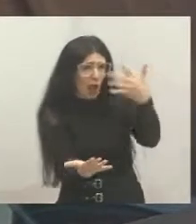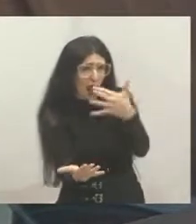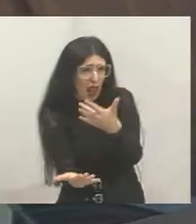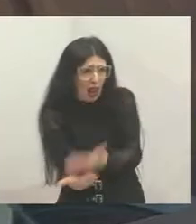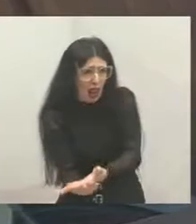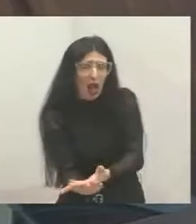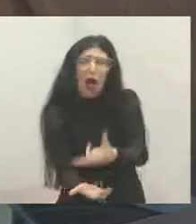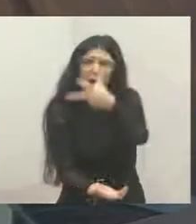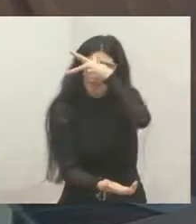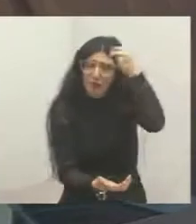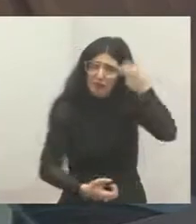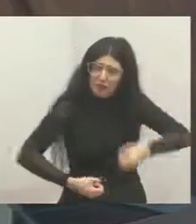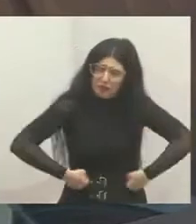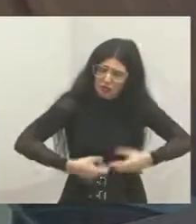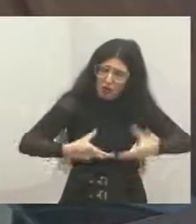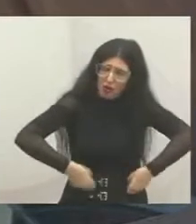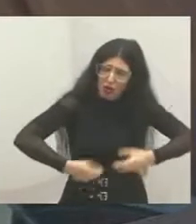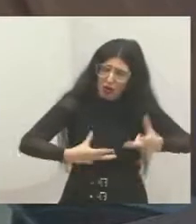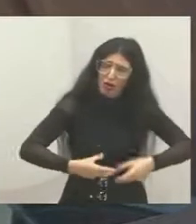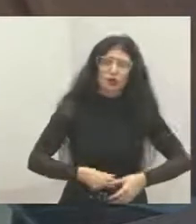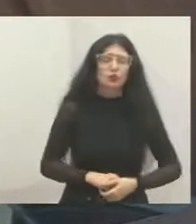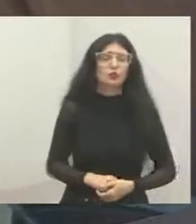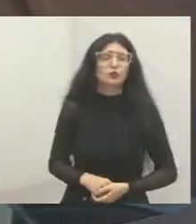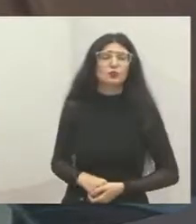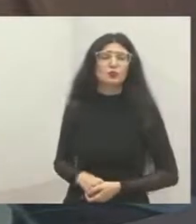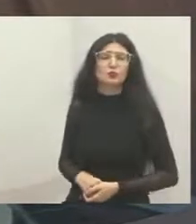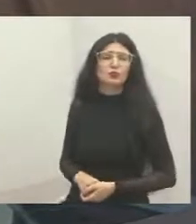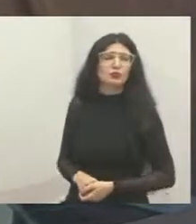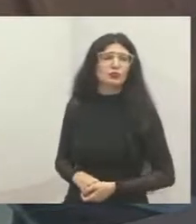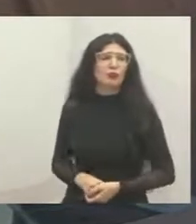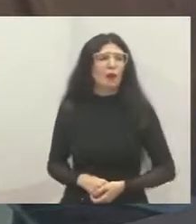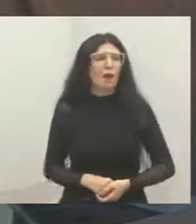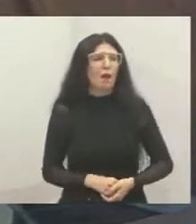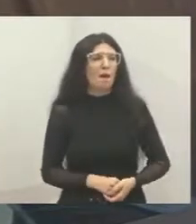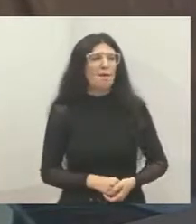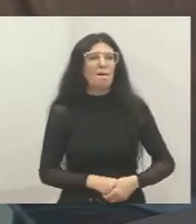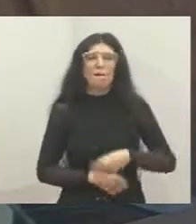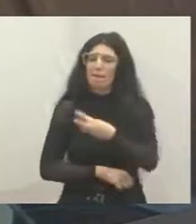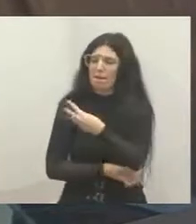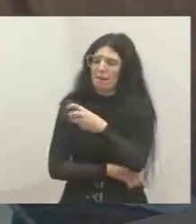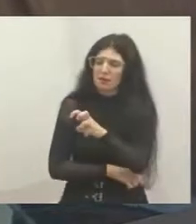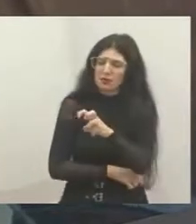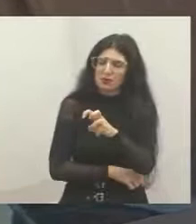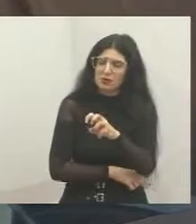que a prefeitura gastou com os servidores